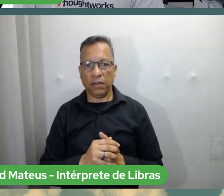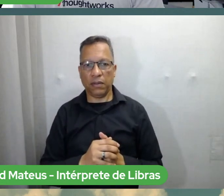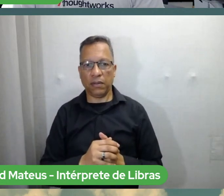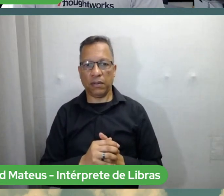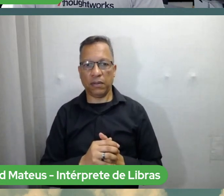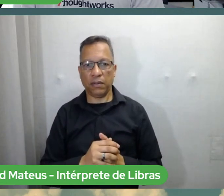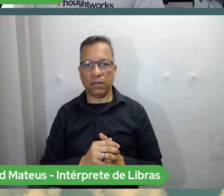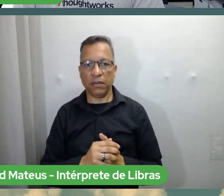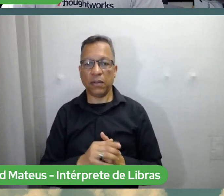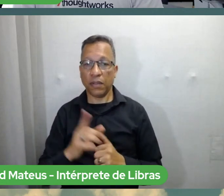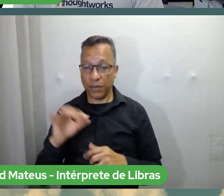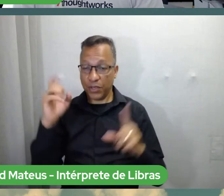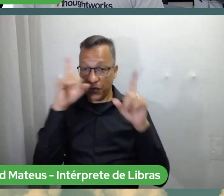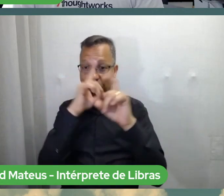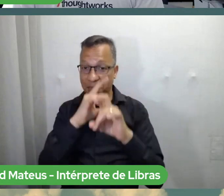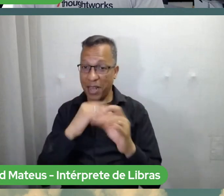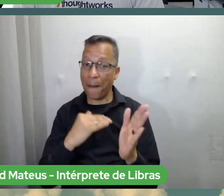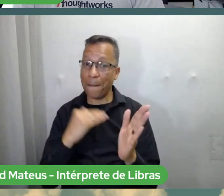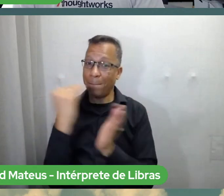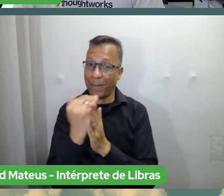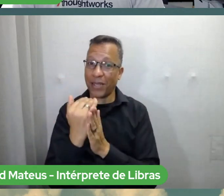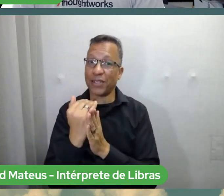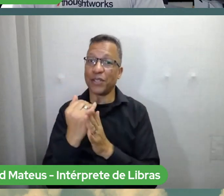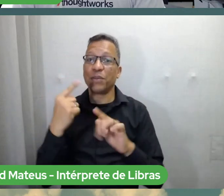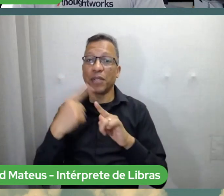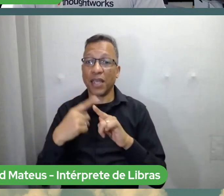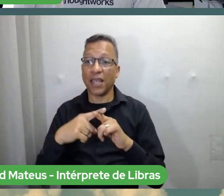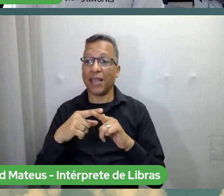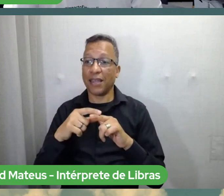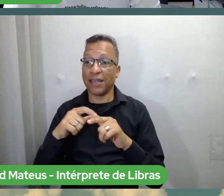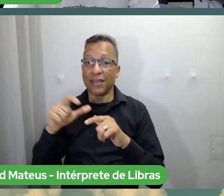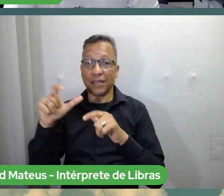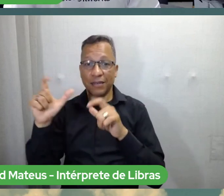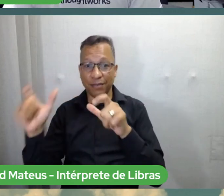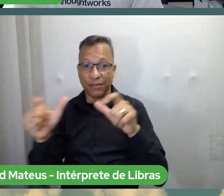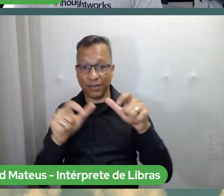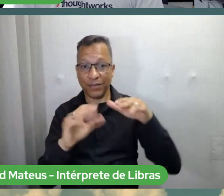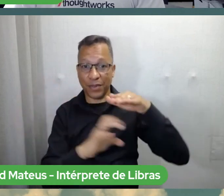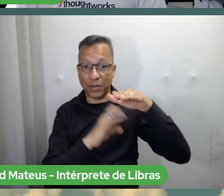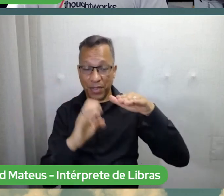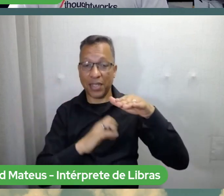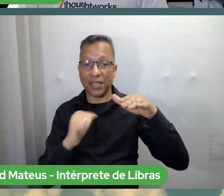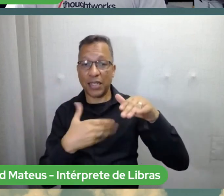Os desafios vão ser maiores, né, porque cada organização vai ter sua própria governança, né, suas próprias